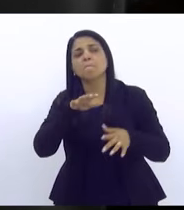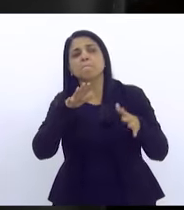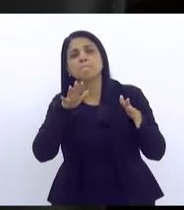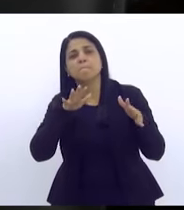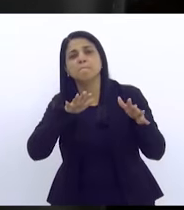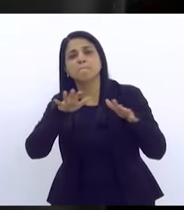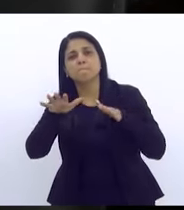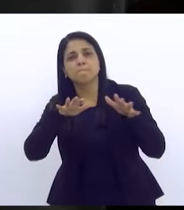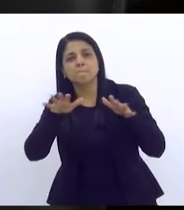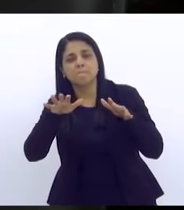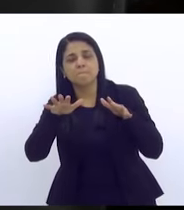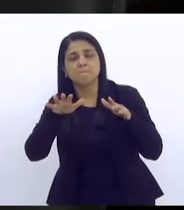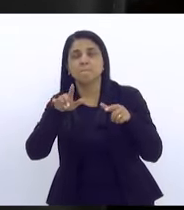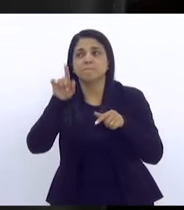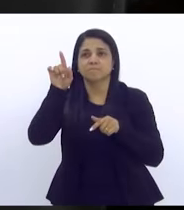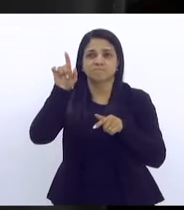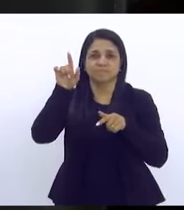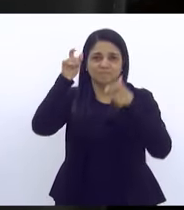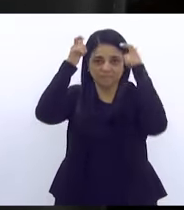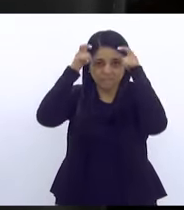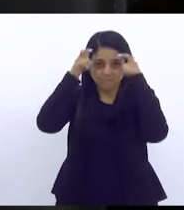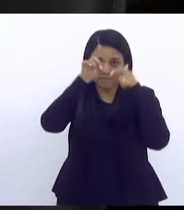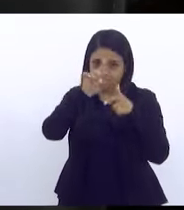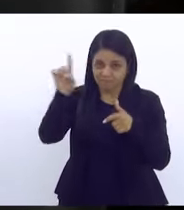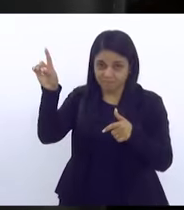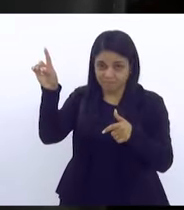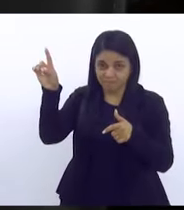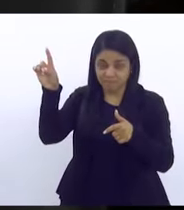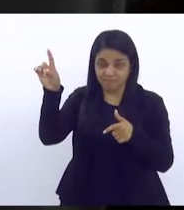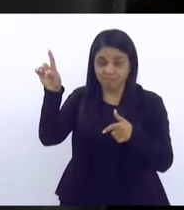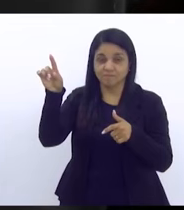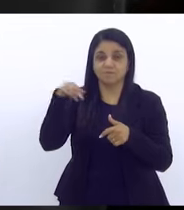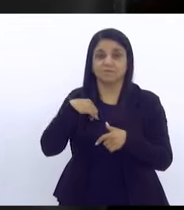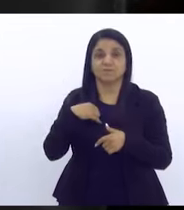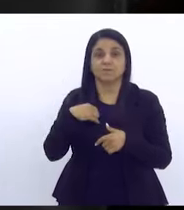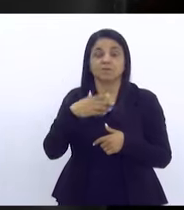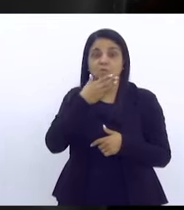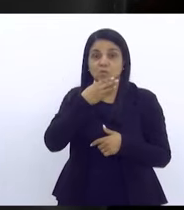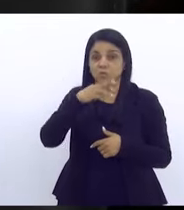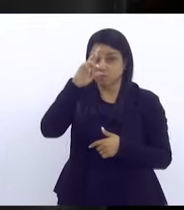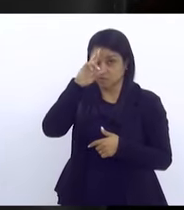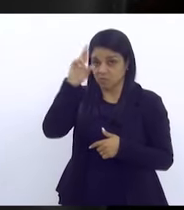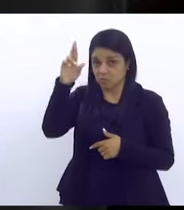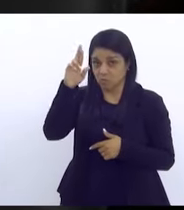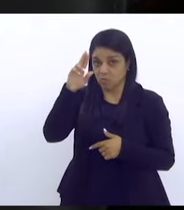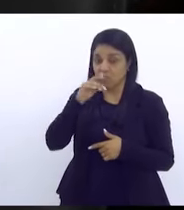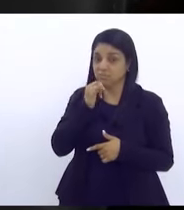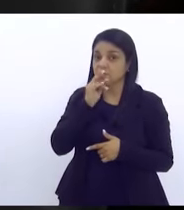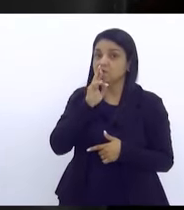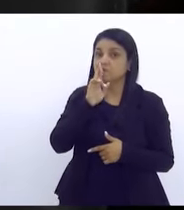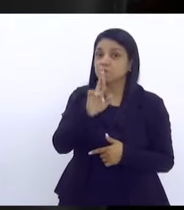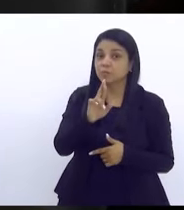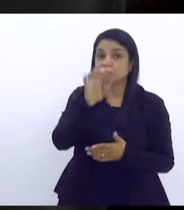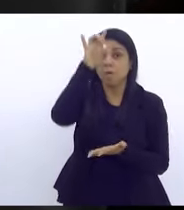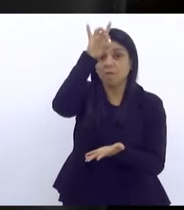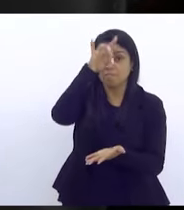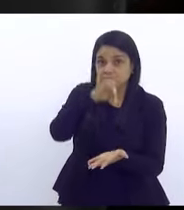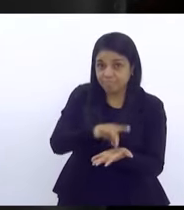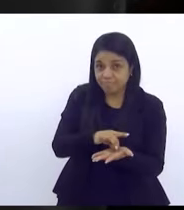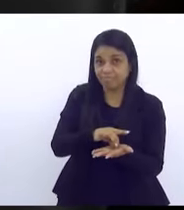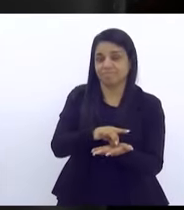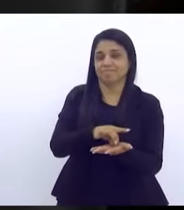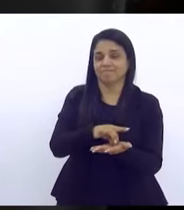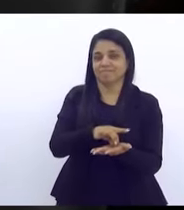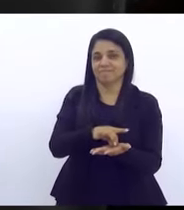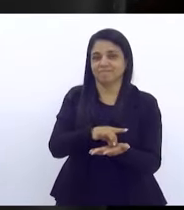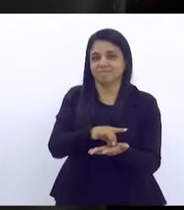do reino de Deus. E a ênfase do Senhor foi a afirmação